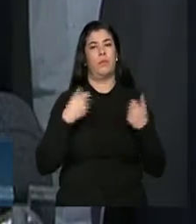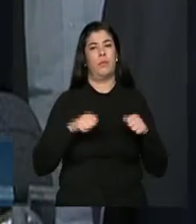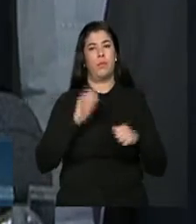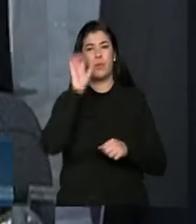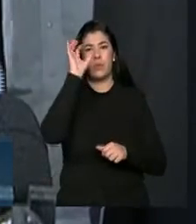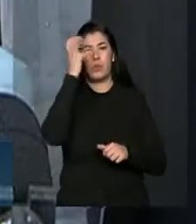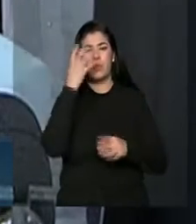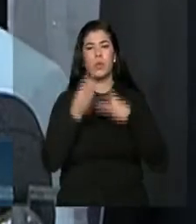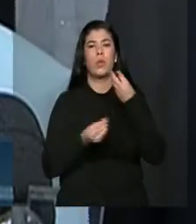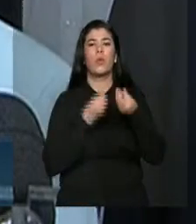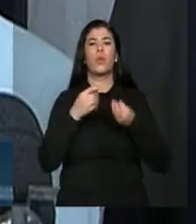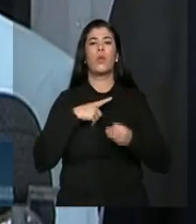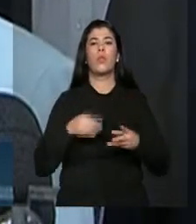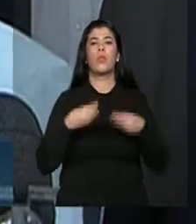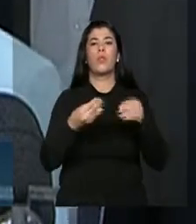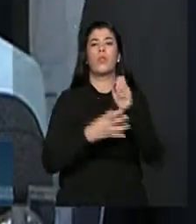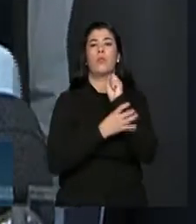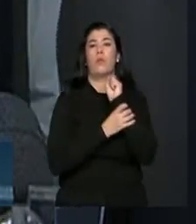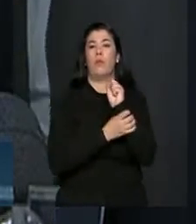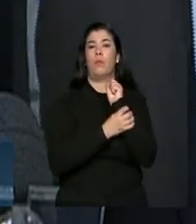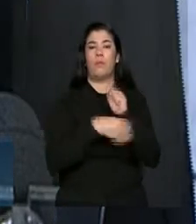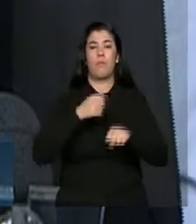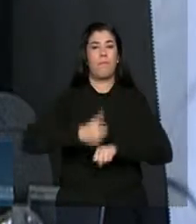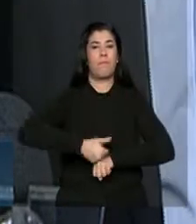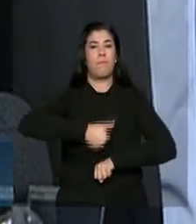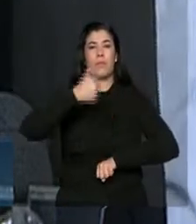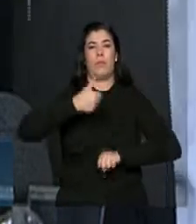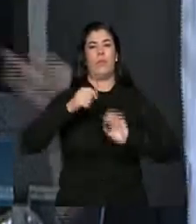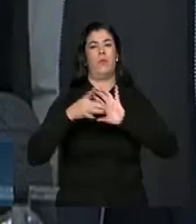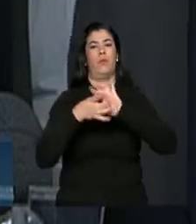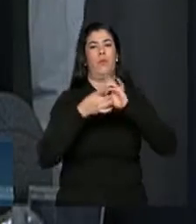resolver, como garantir